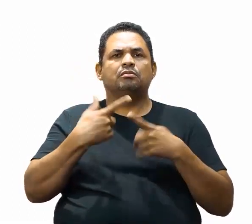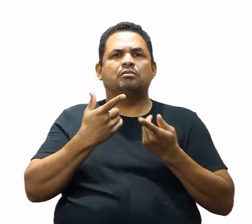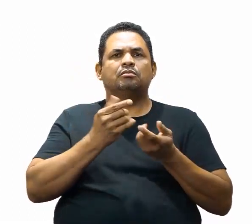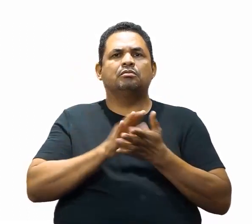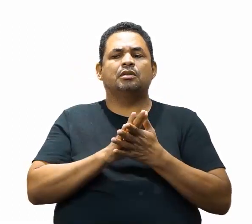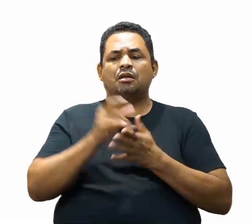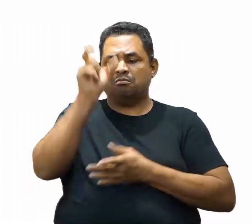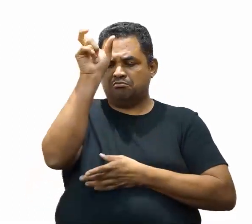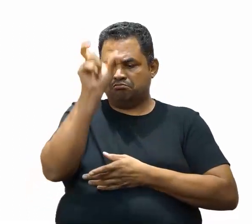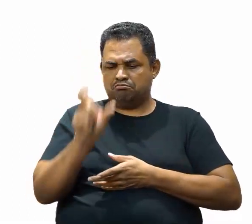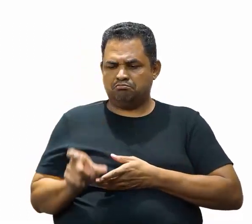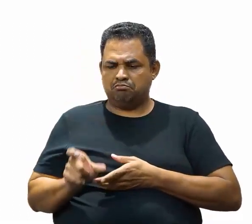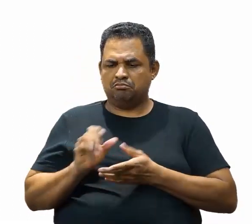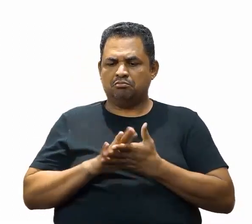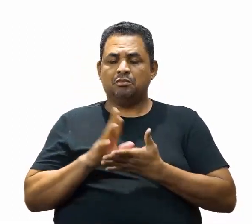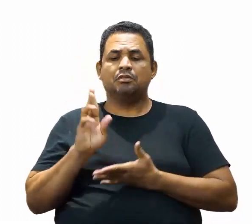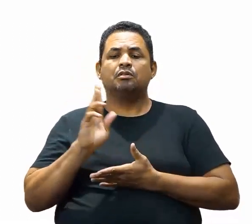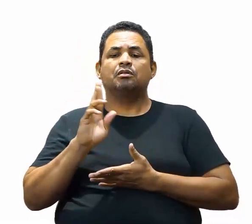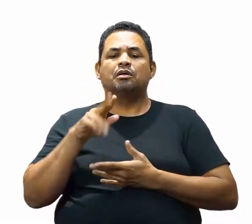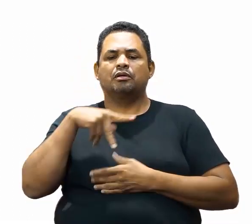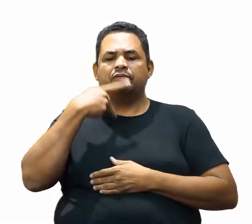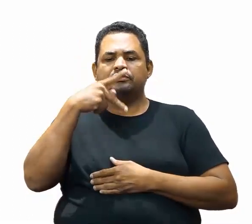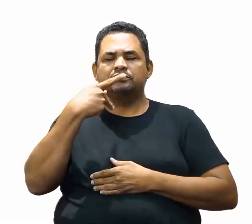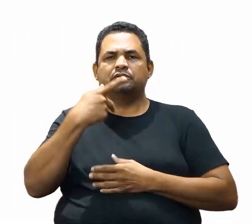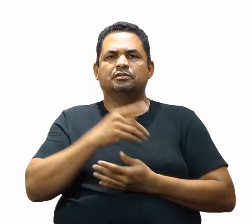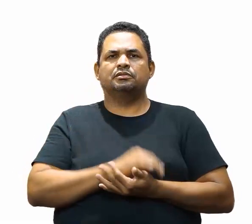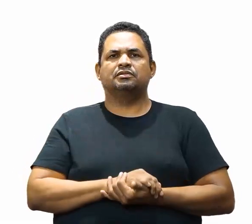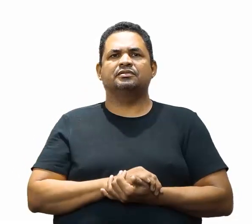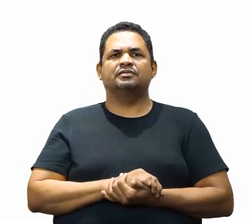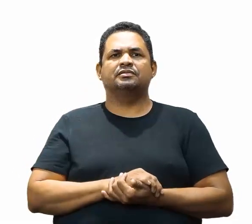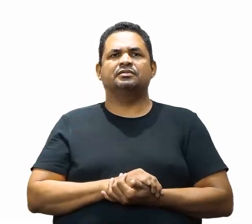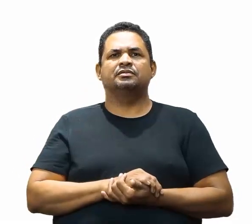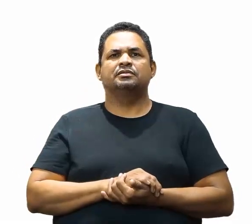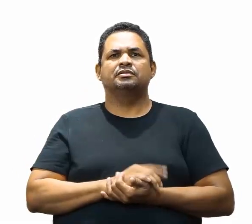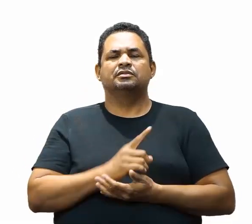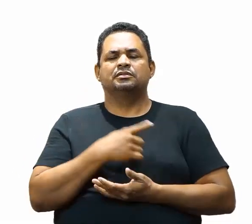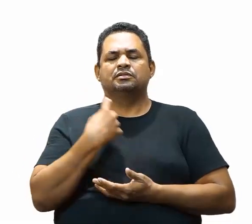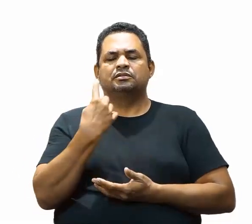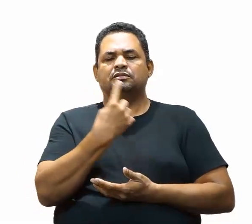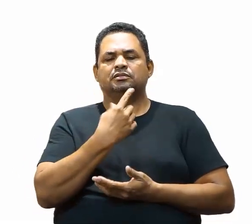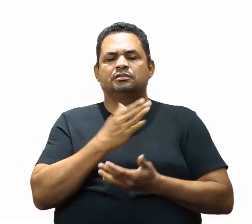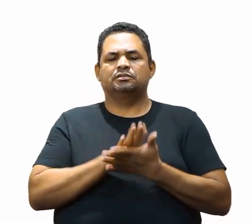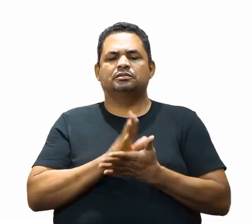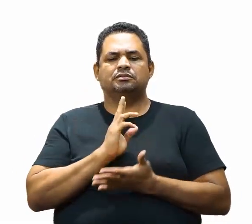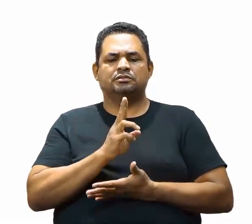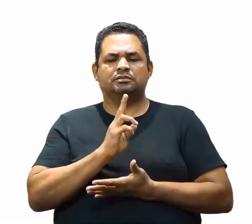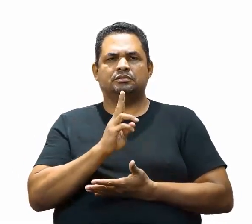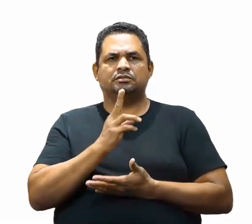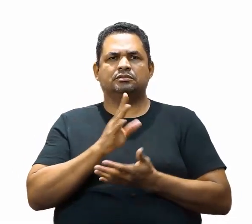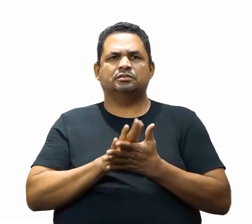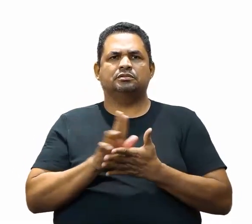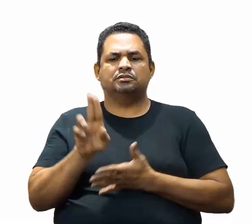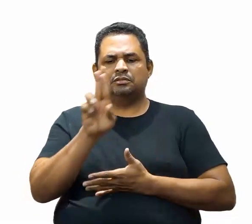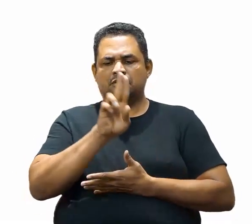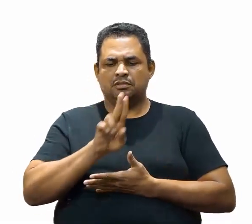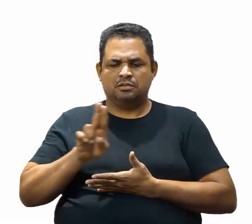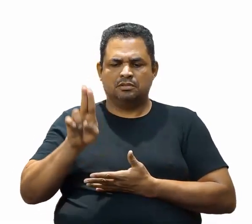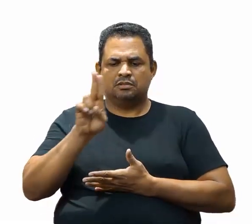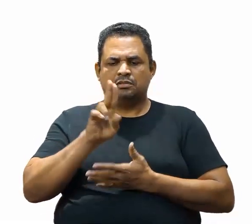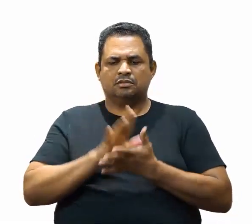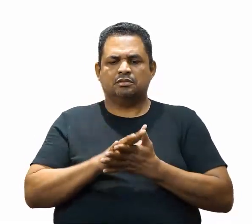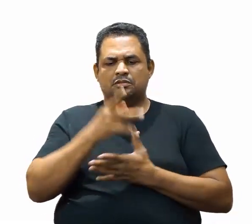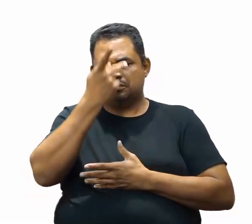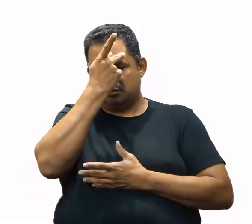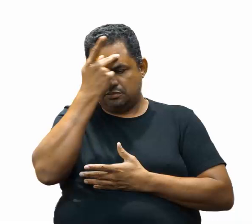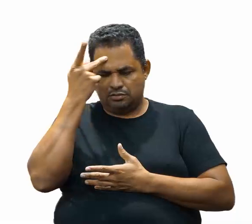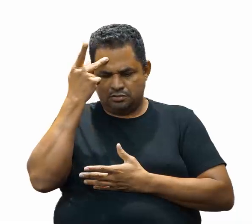interlocutor, ou seja, com quem você fala. Já que nós estamos o tempo todo fazendo a utilização às pessoas